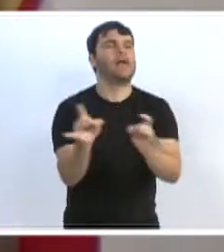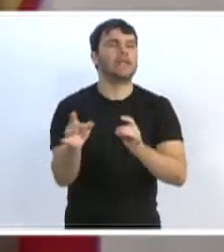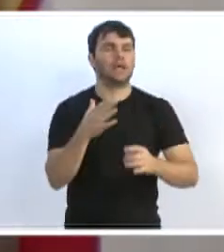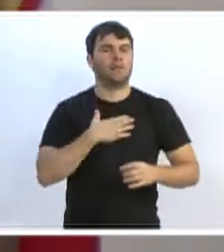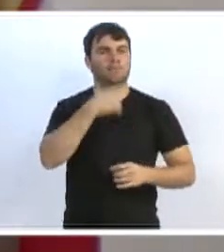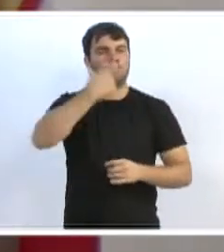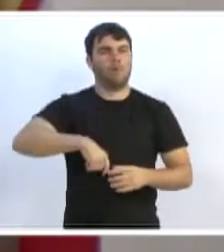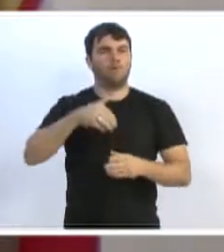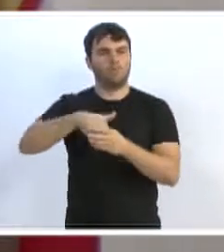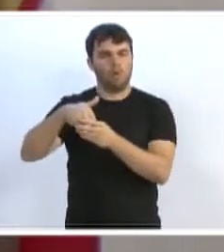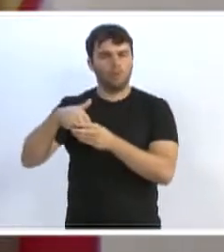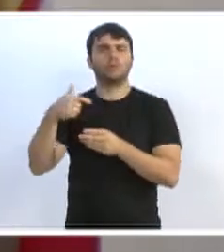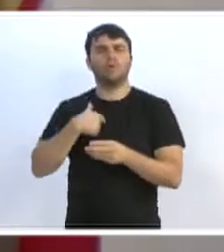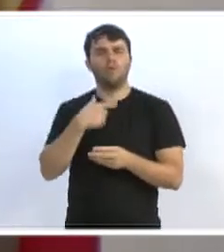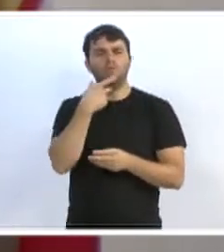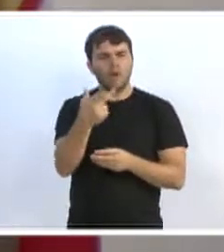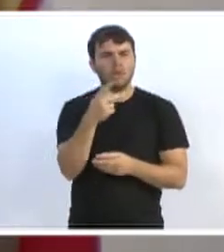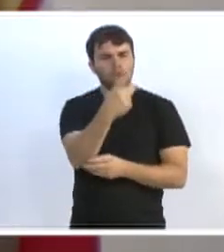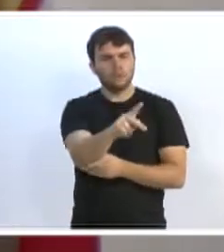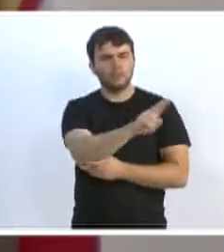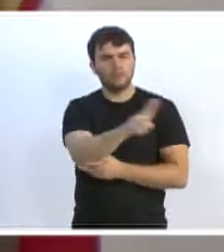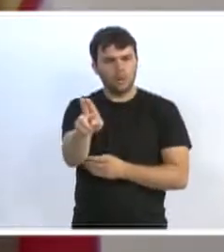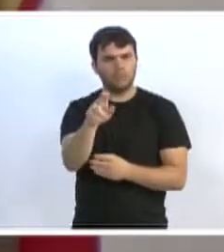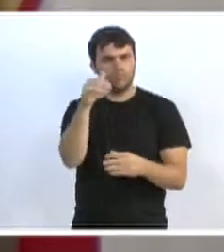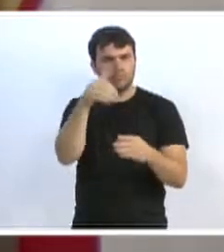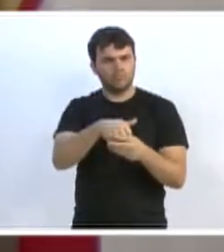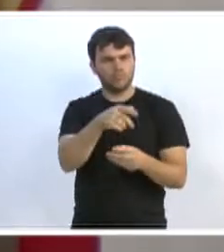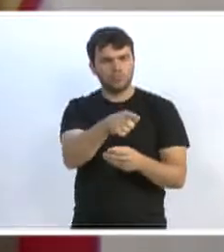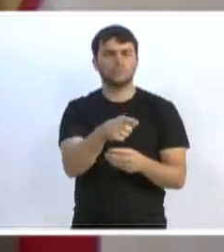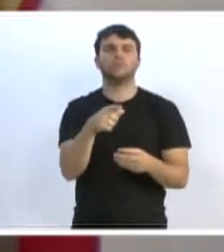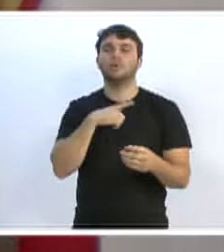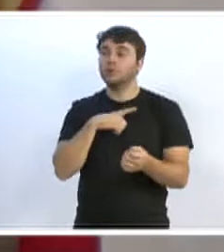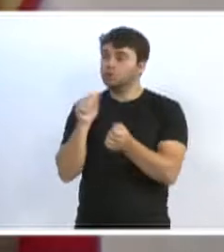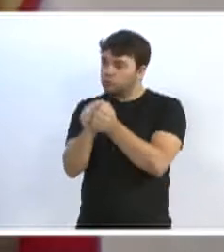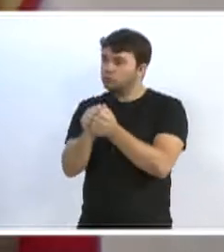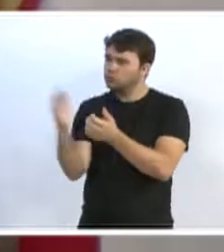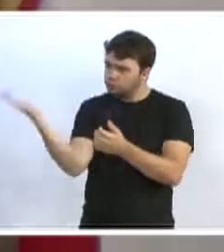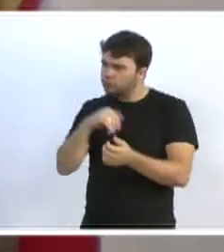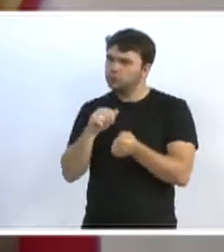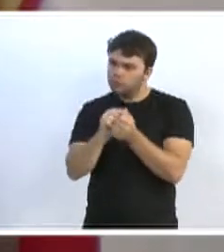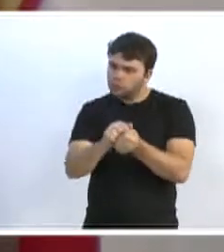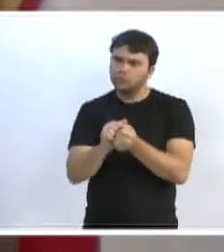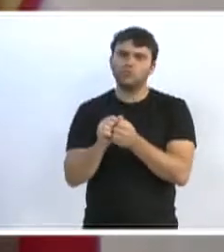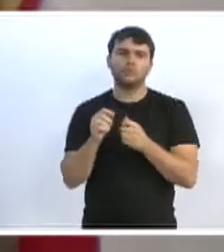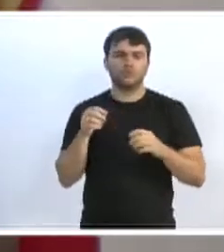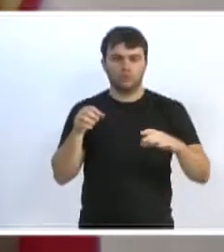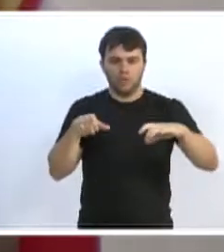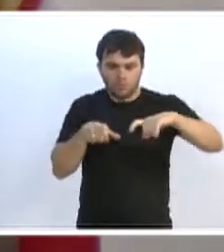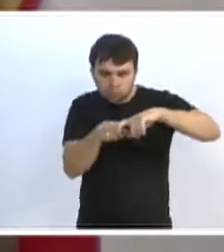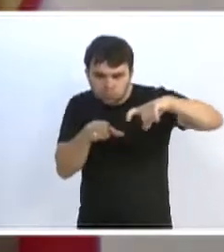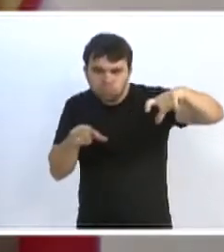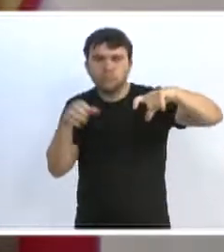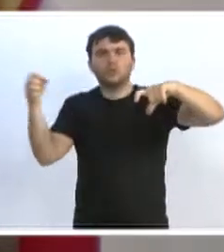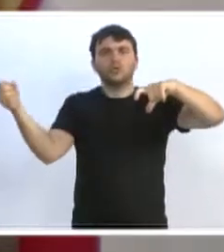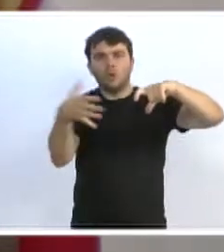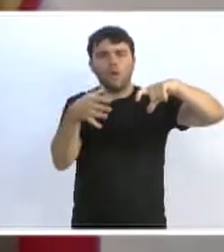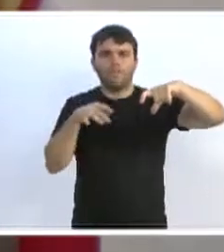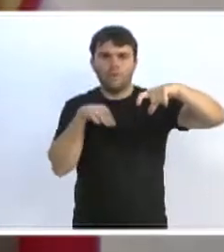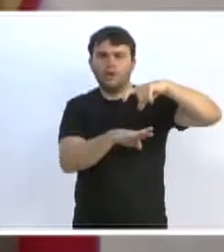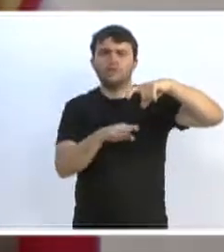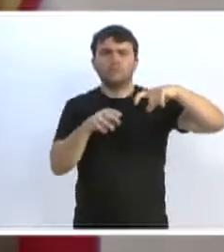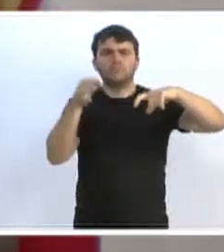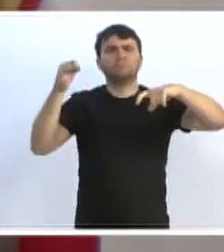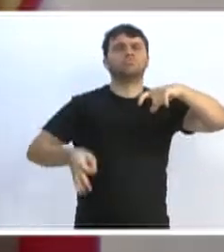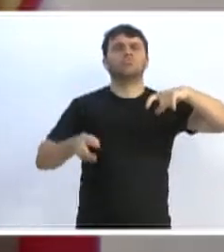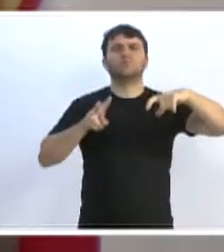parecida. Falei em seu nome também e nós vamos junto lá, vereador Becker, acompanhar a colocação da tubulação nova, que será feita com certeza.